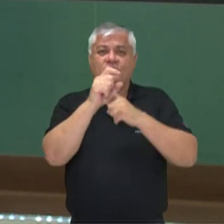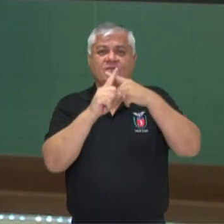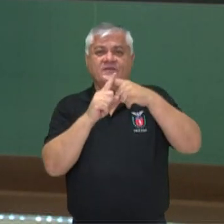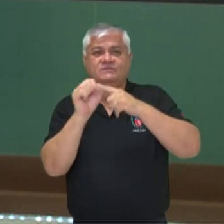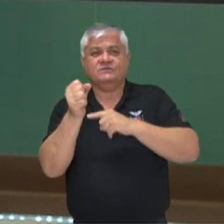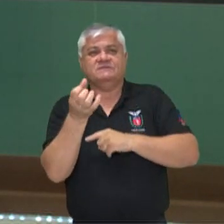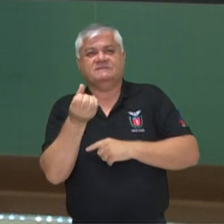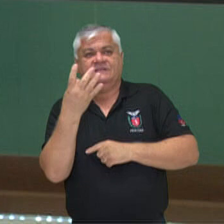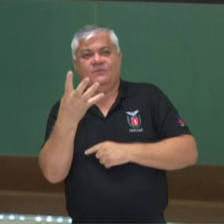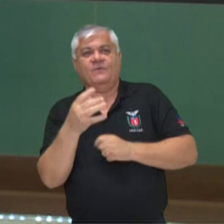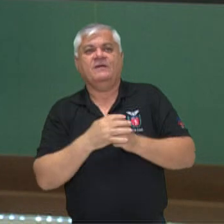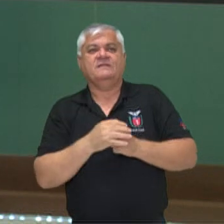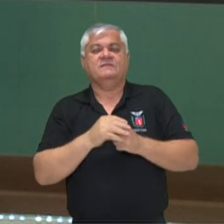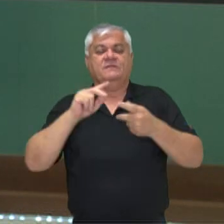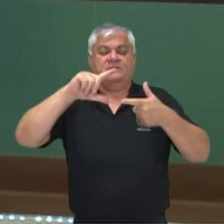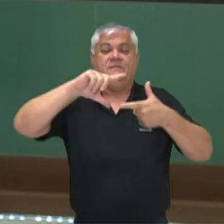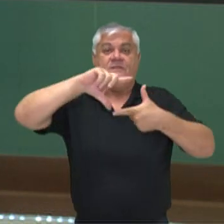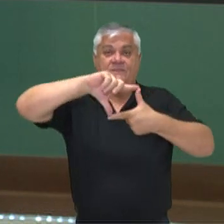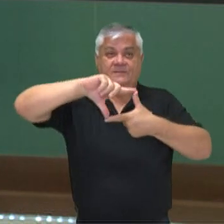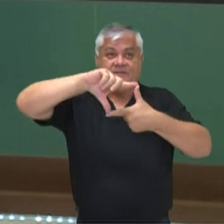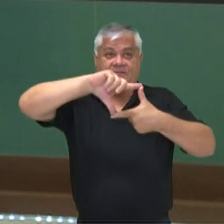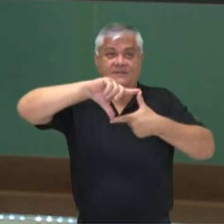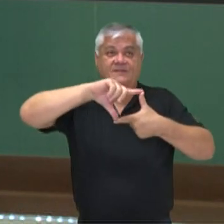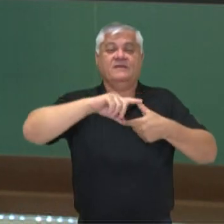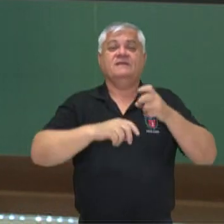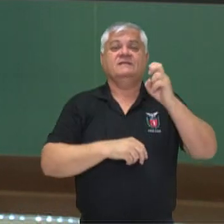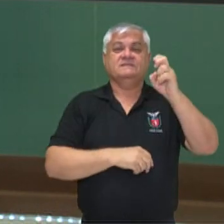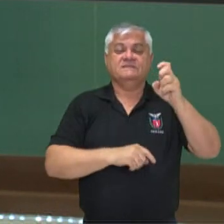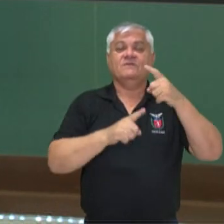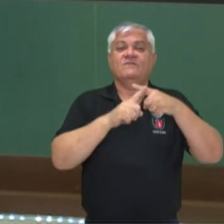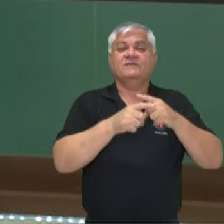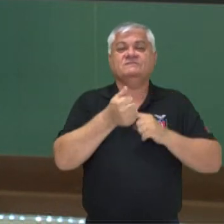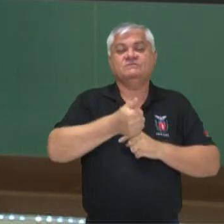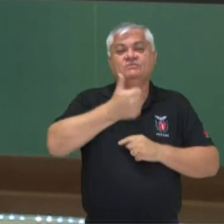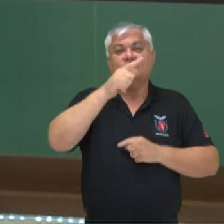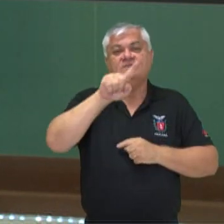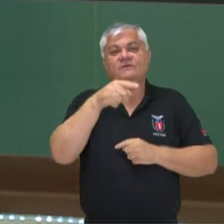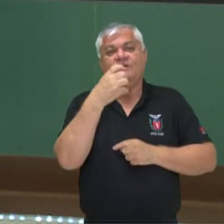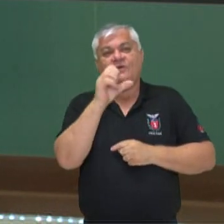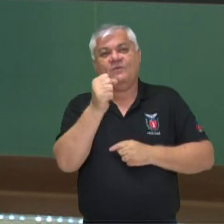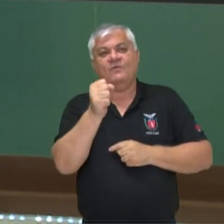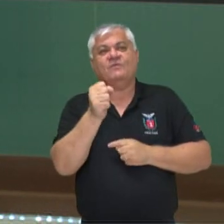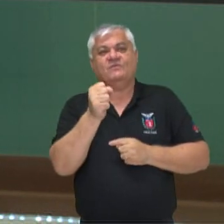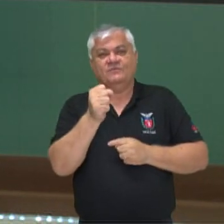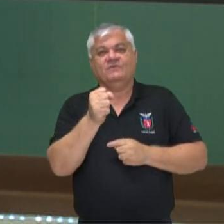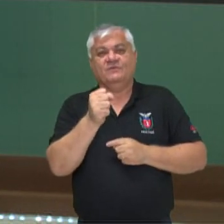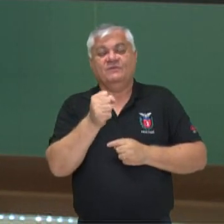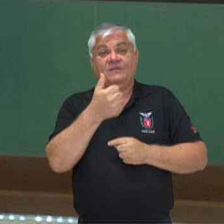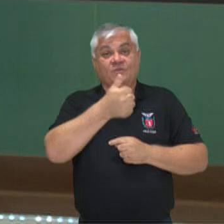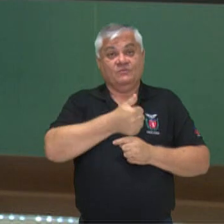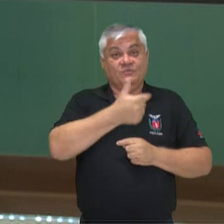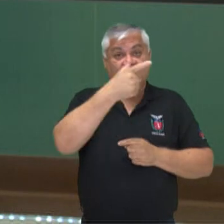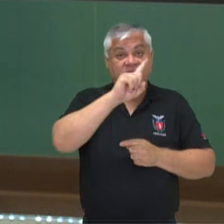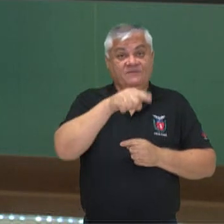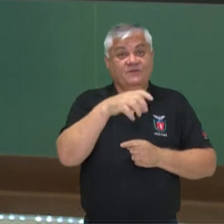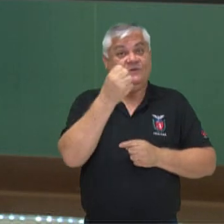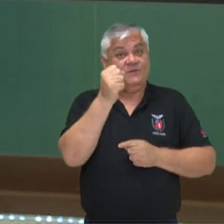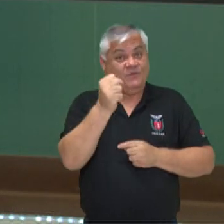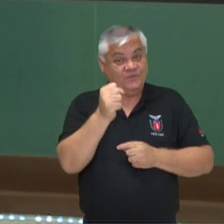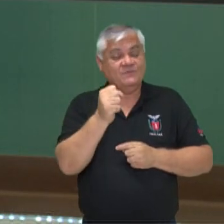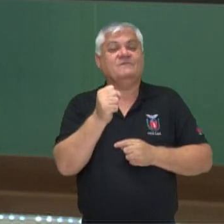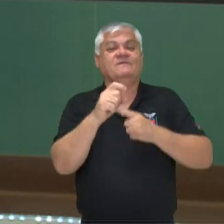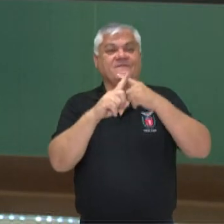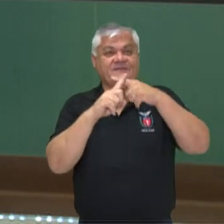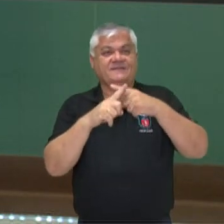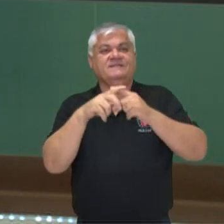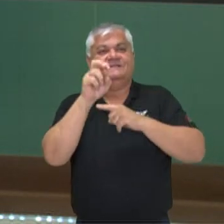área do retângulo, base vezes a altura. Então, 5 vezes 12,8, porque 1,6x é